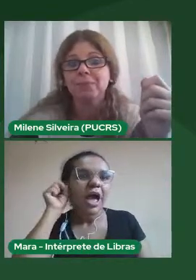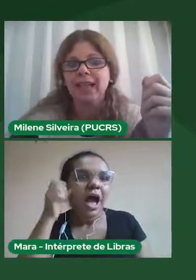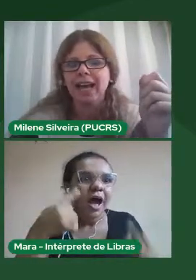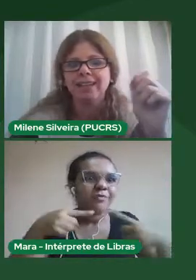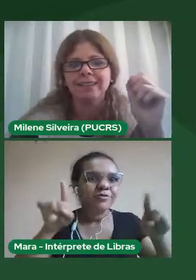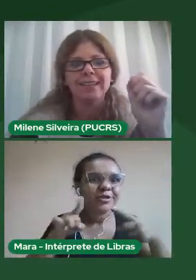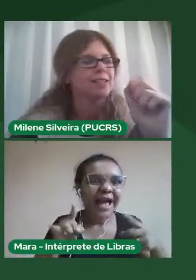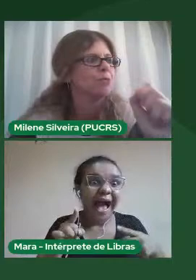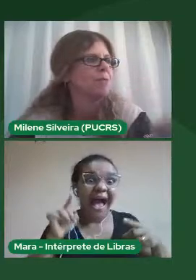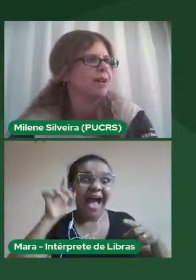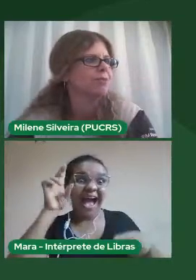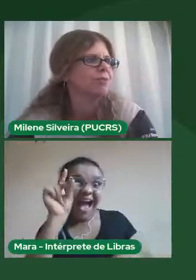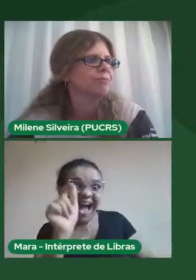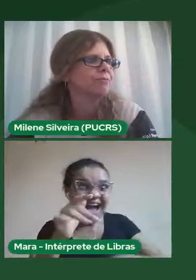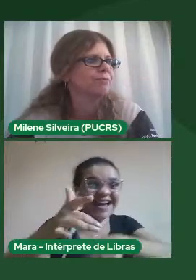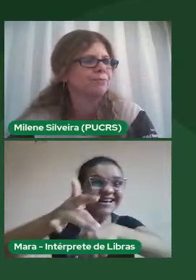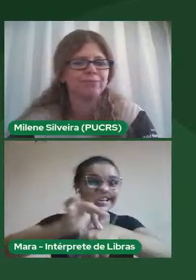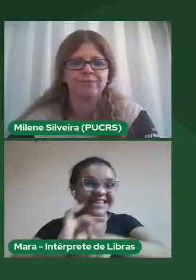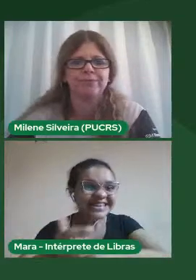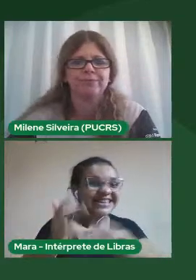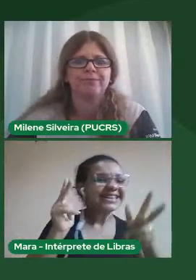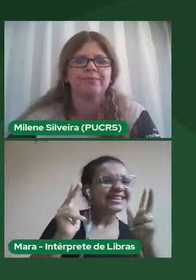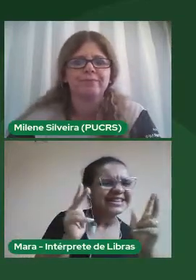está sempre lá nesses momentos.